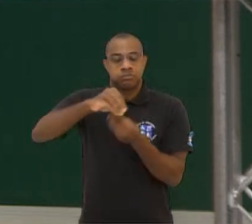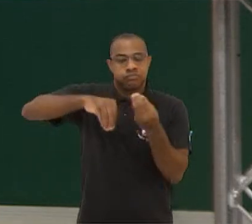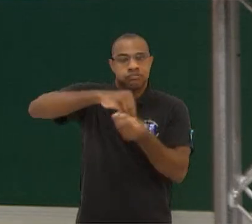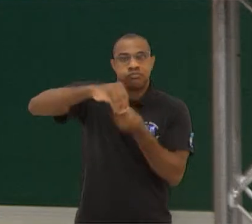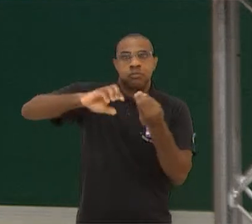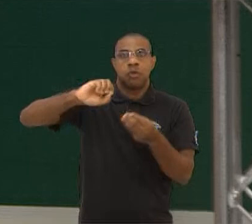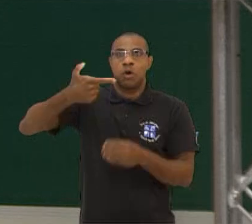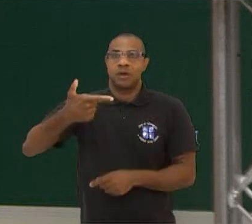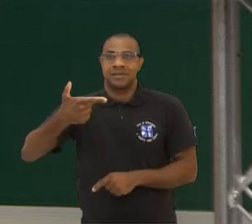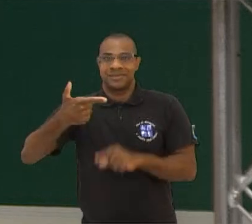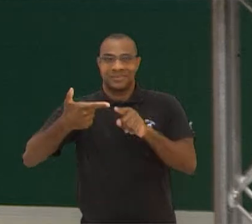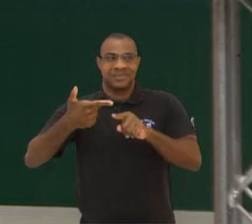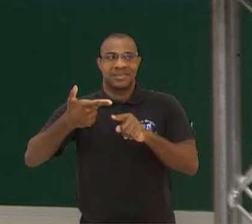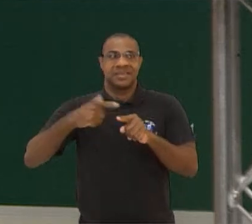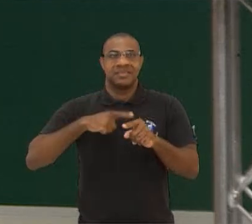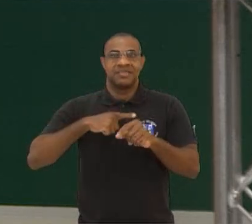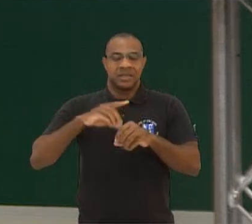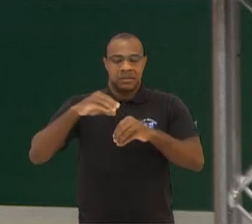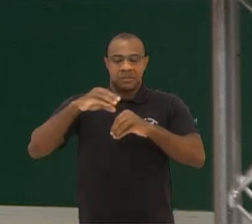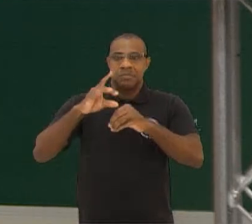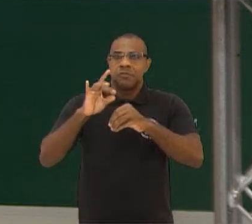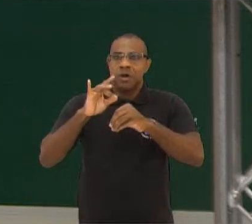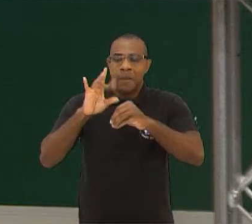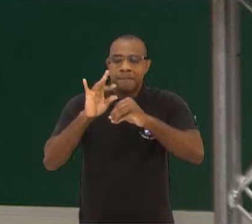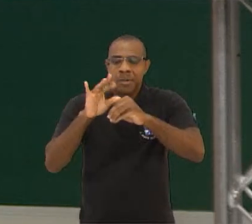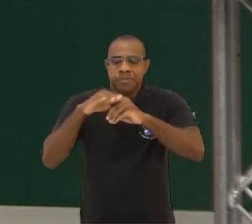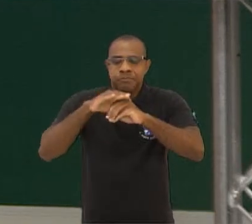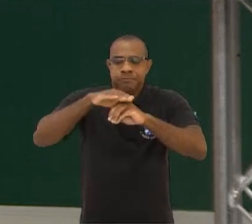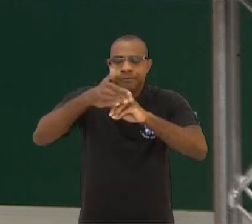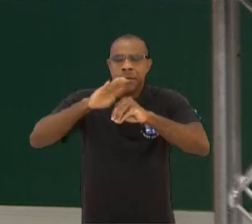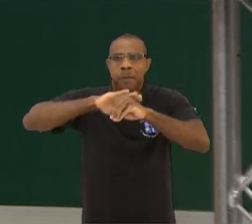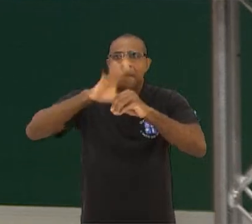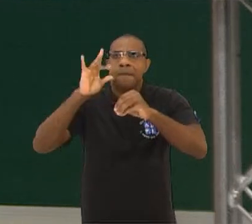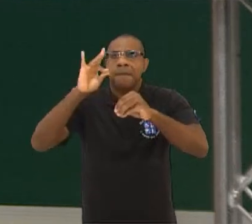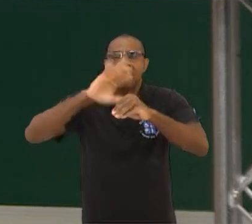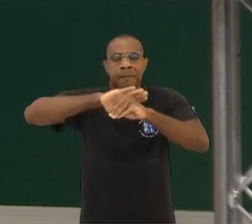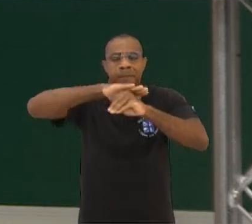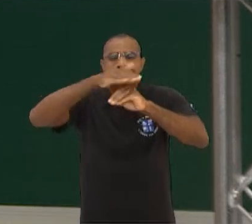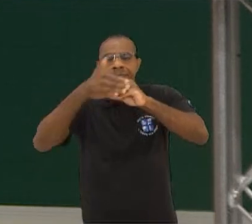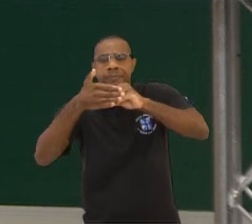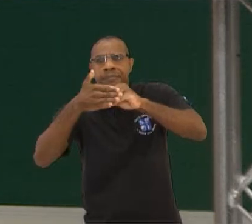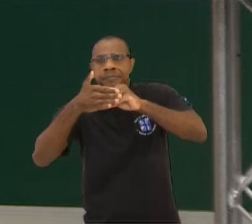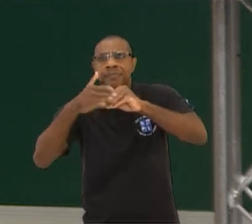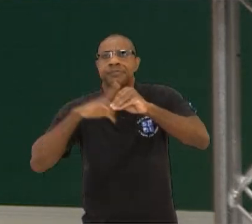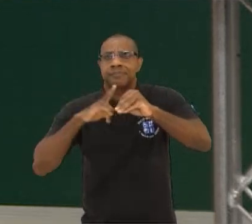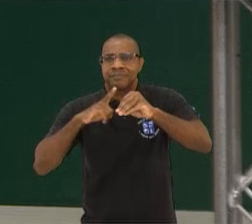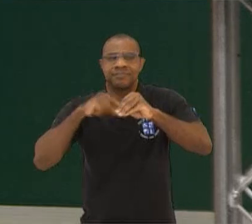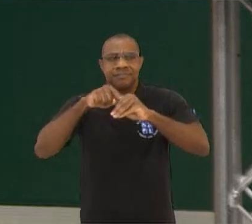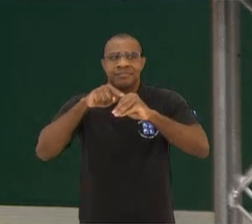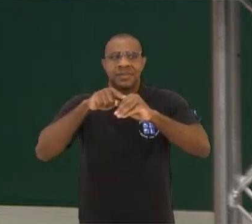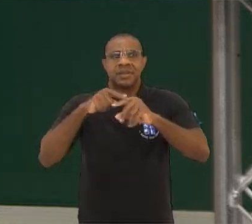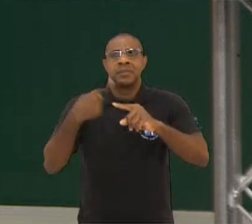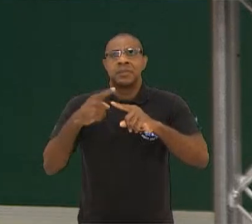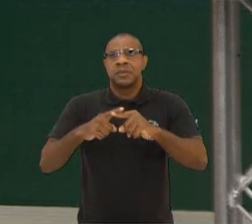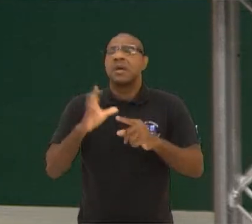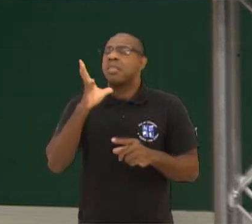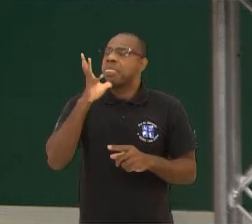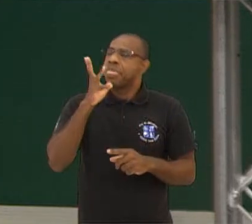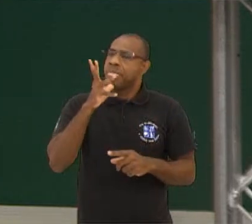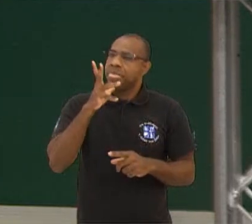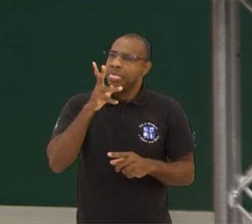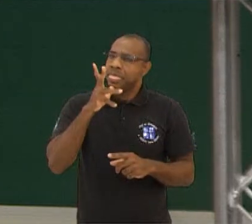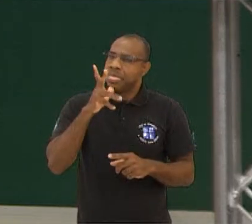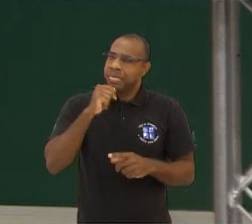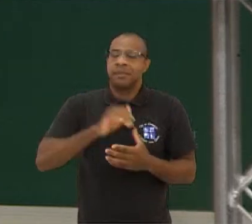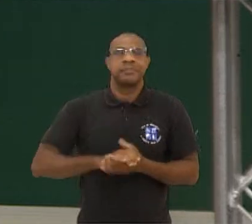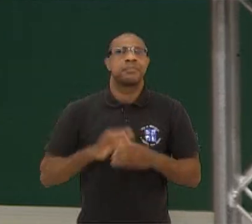forma uma pequena película sobre o alumínio de óxido de alumínio. Então, é por isso que a oxidação dele é mais lenta, ok?